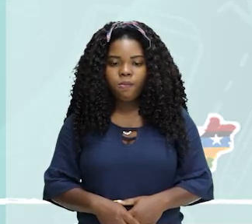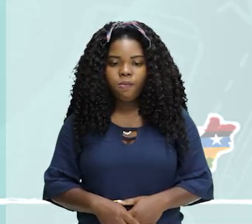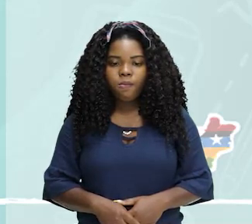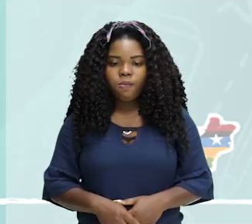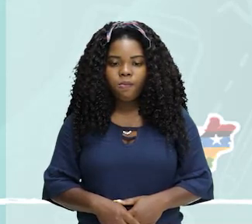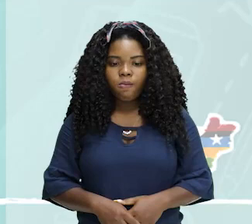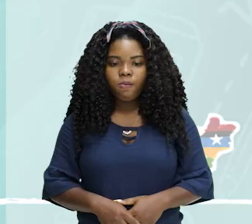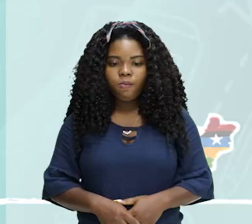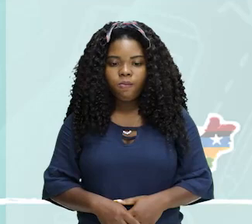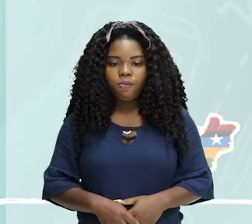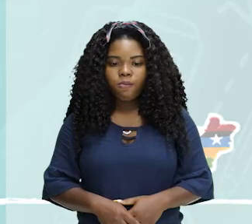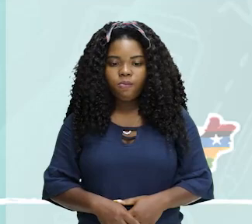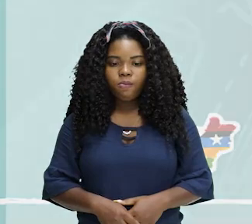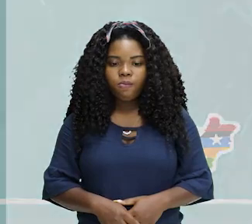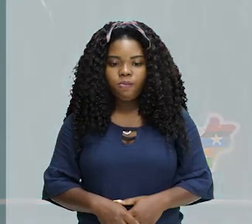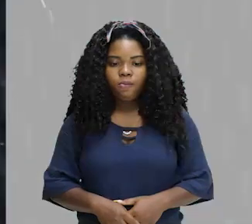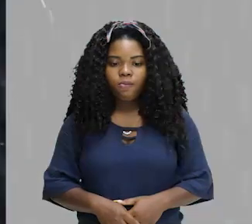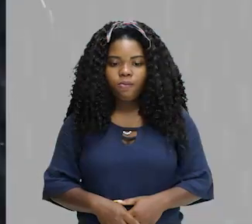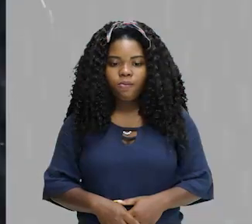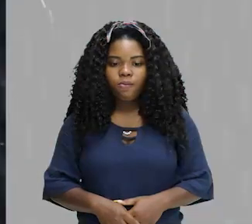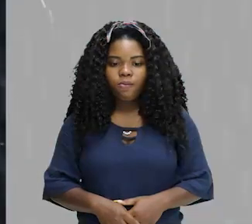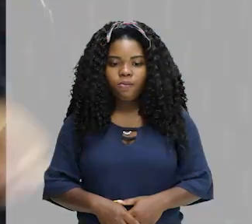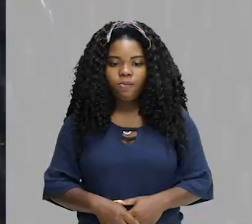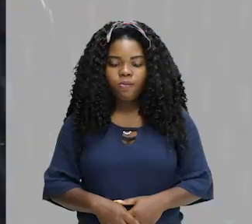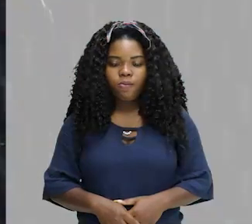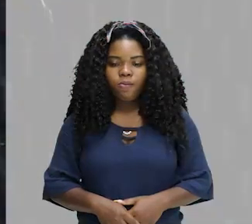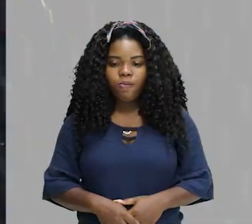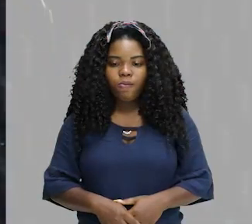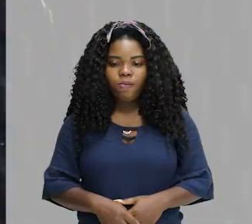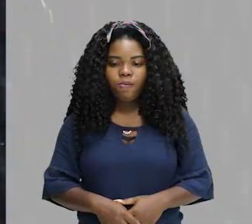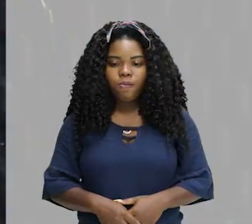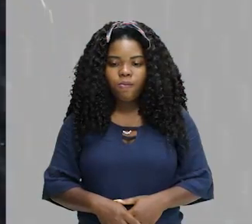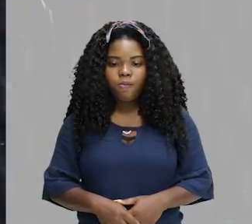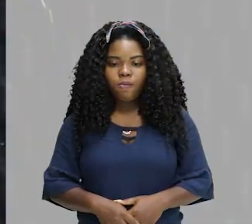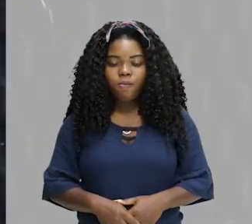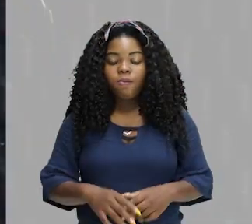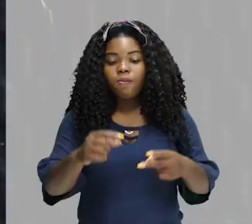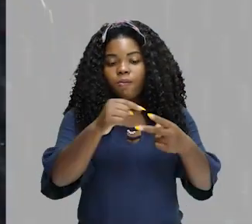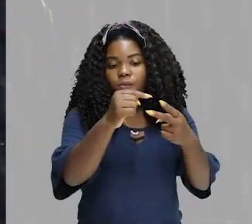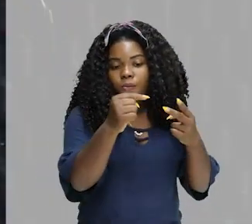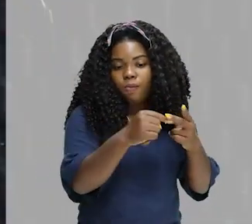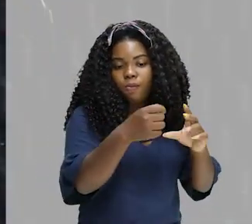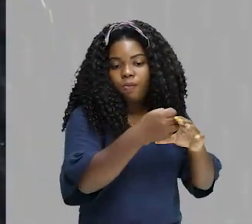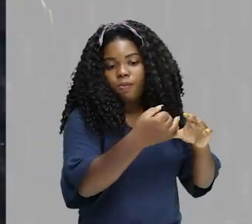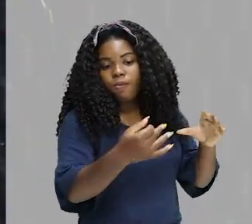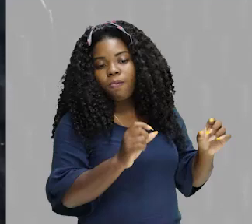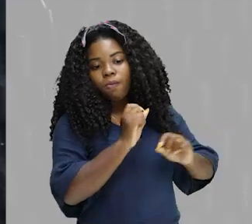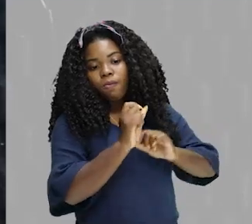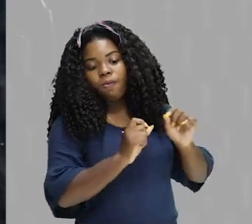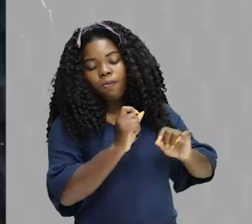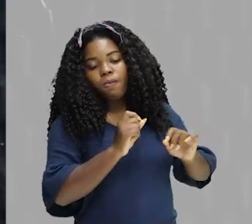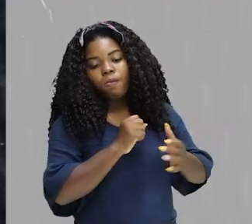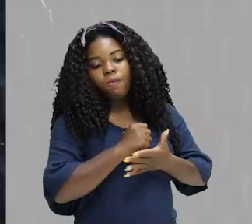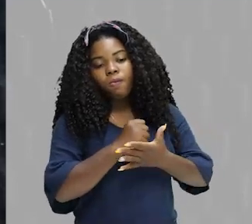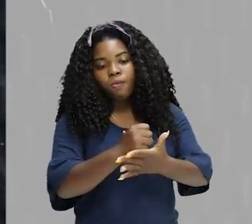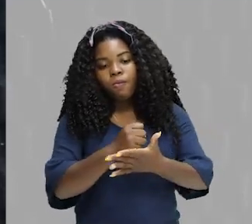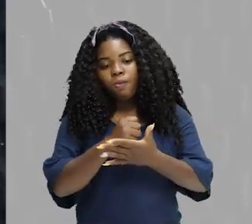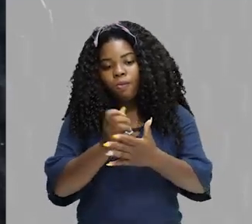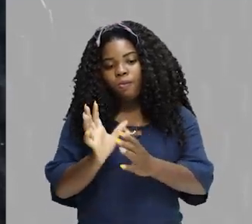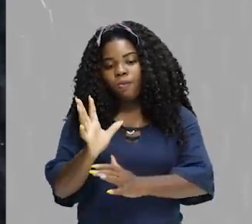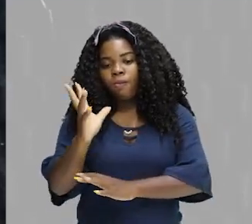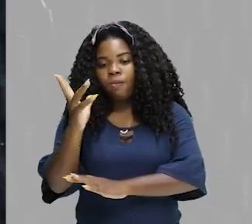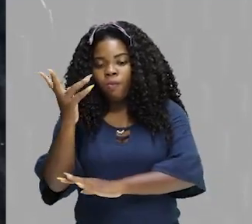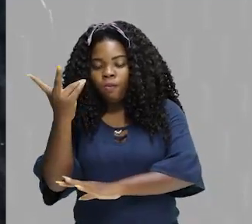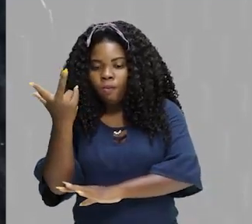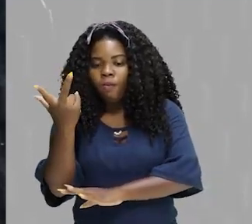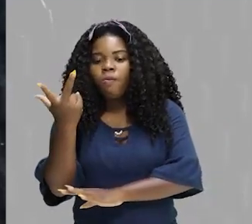organismos ao ambiente terrestre, que constitui o quê? Quais são as 2 características que ajudaram que as plantas